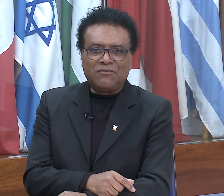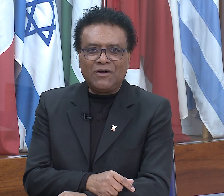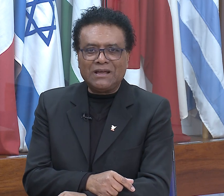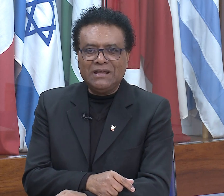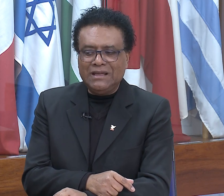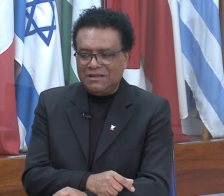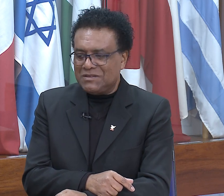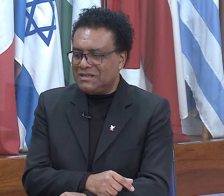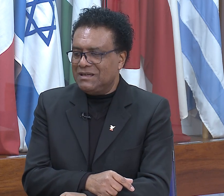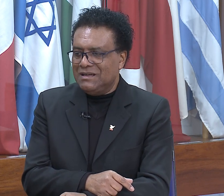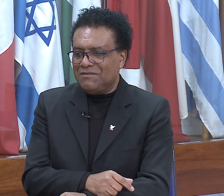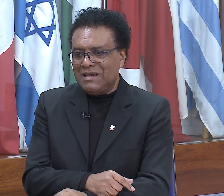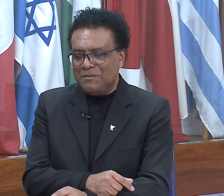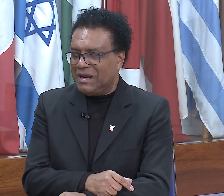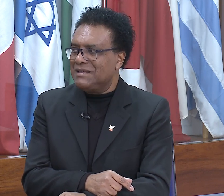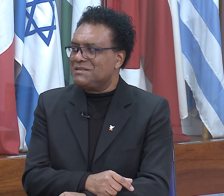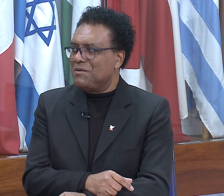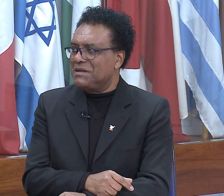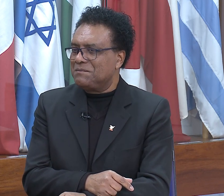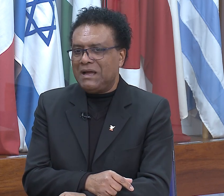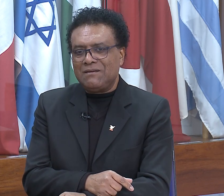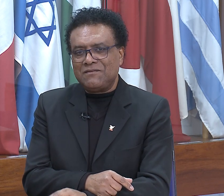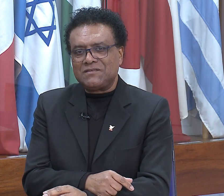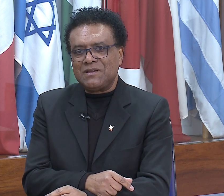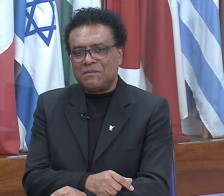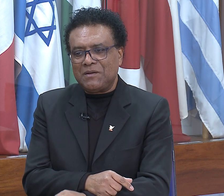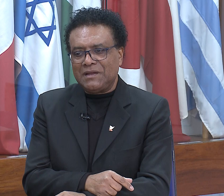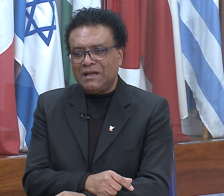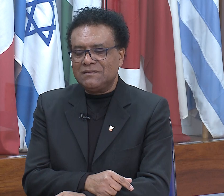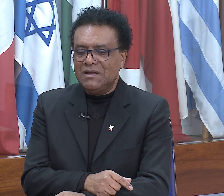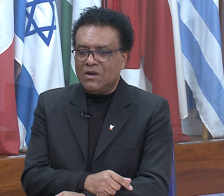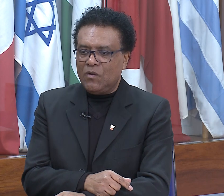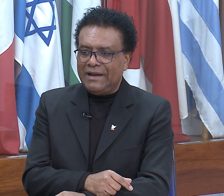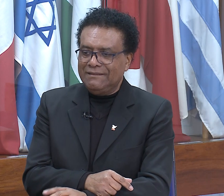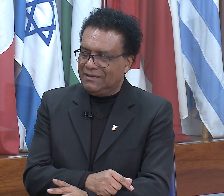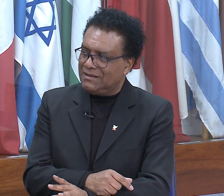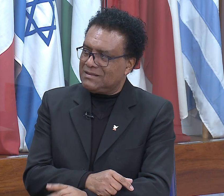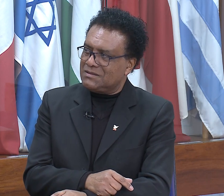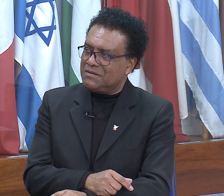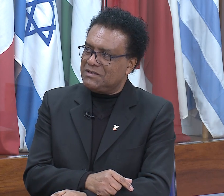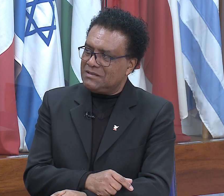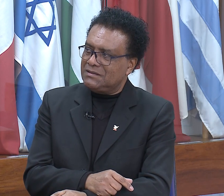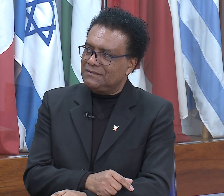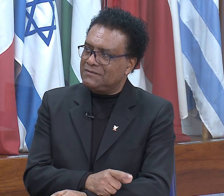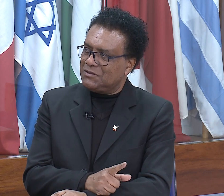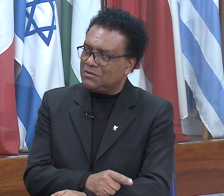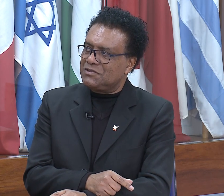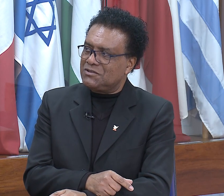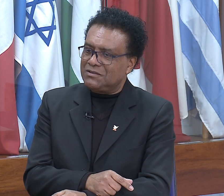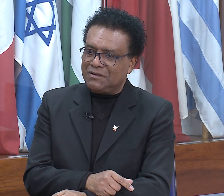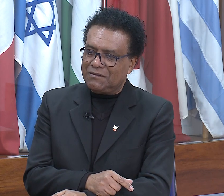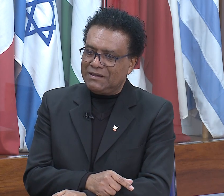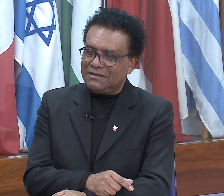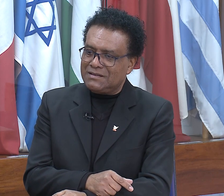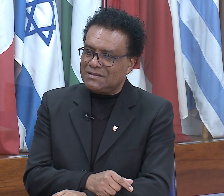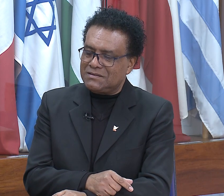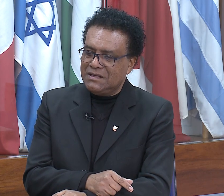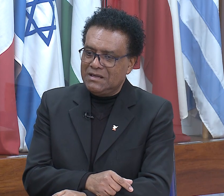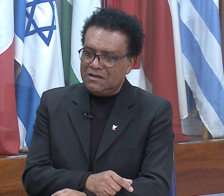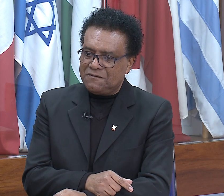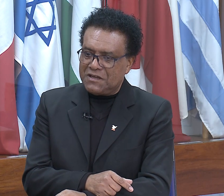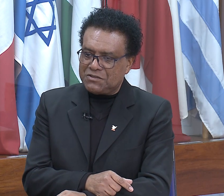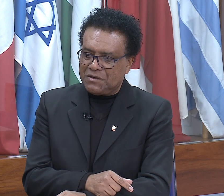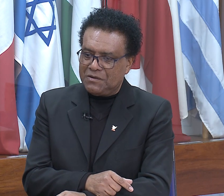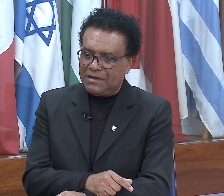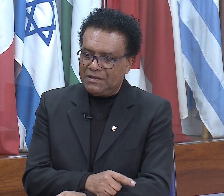apresentadora que eu fora e você vai lembrar desse momento Paulo Ricardo 43 anos com radialista já estou atingindo agora 43 anos